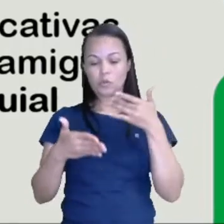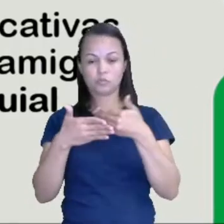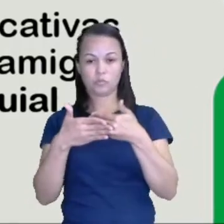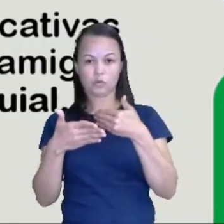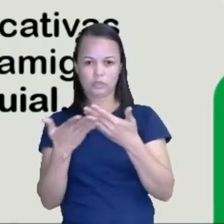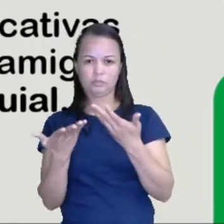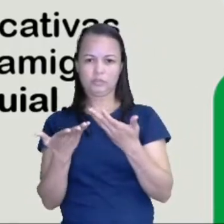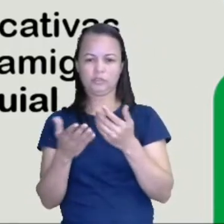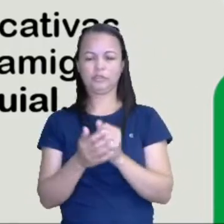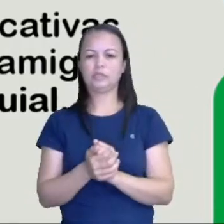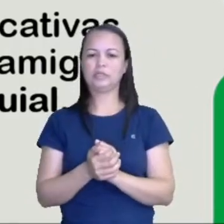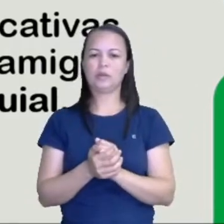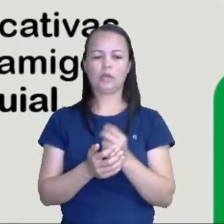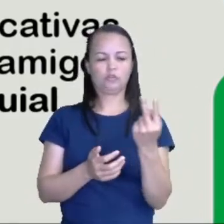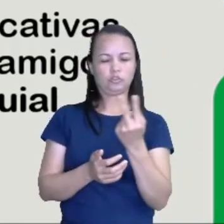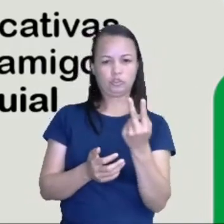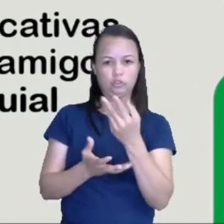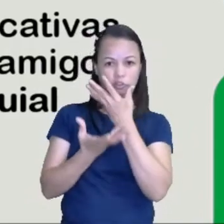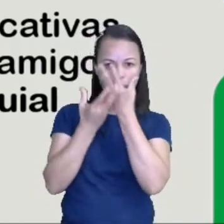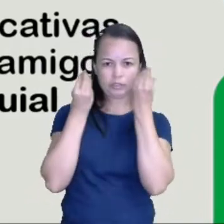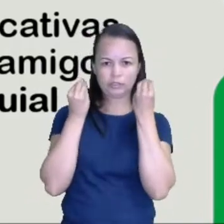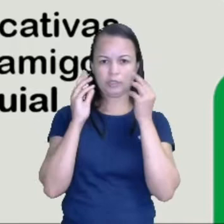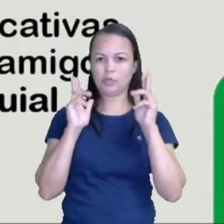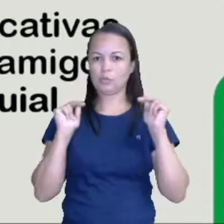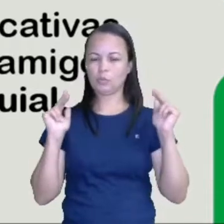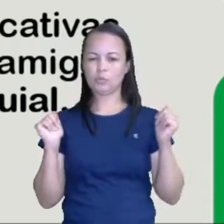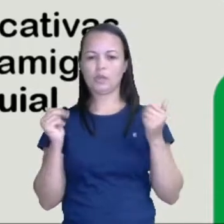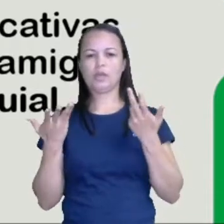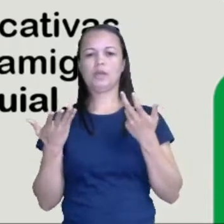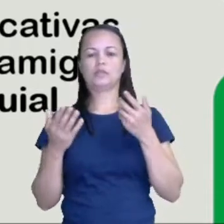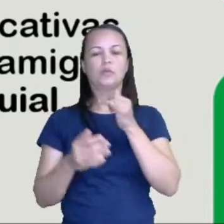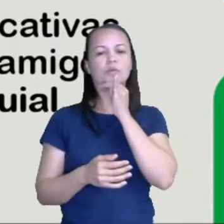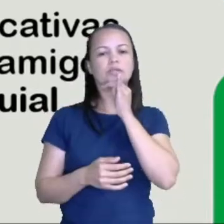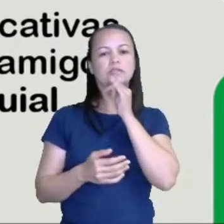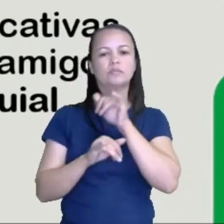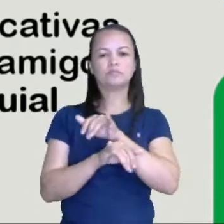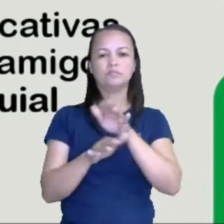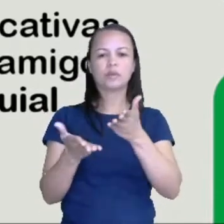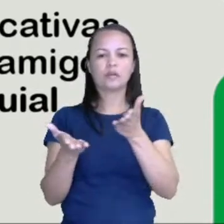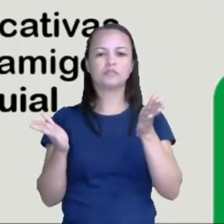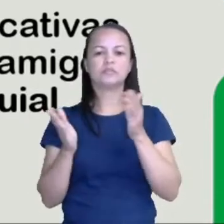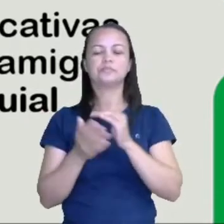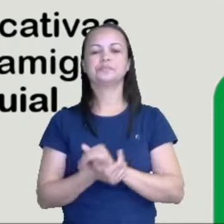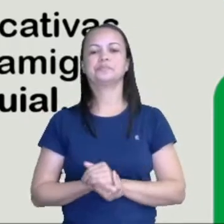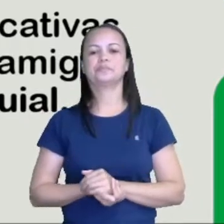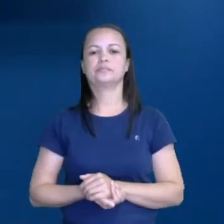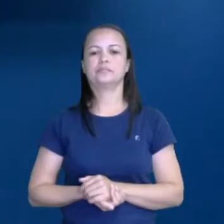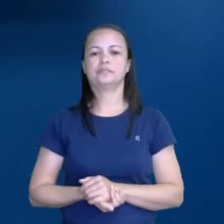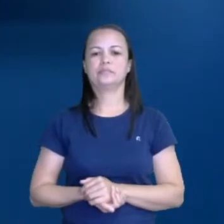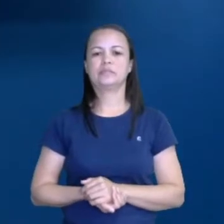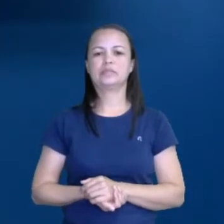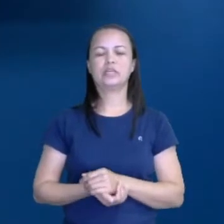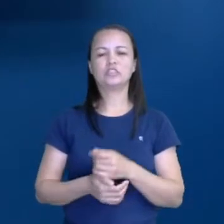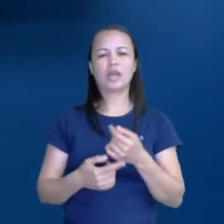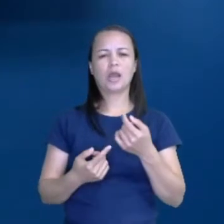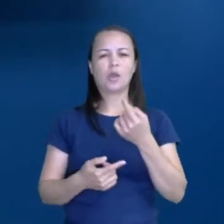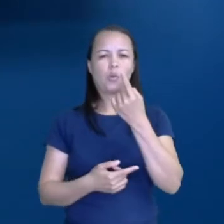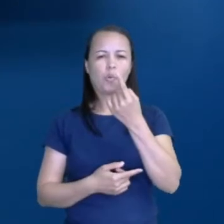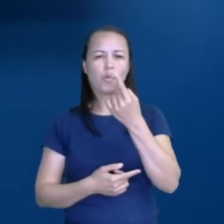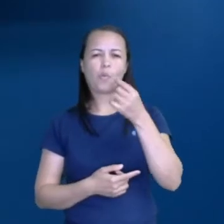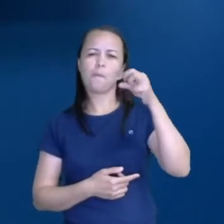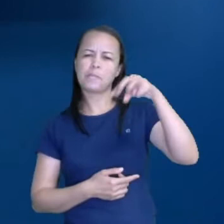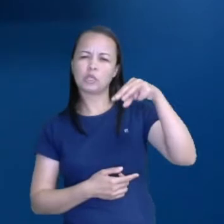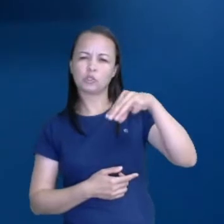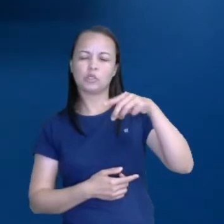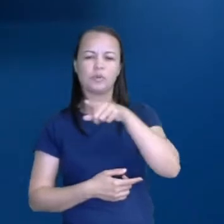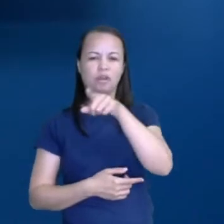próximas, para não esquecer esses dois tipos de linguagens que eu já trouxe o exemplo para vocês, tá? Deixar um minutinho aí para vocês